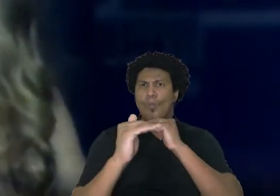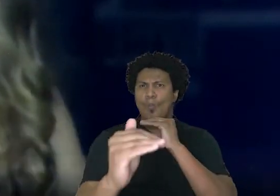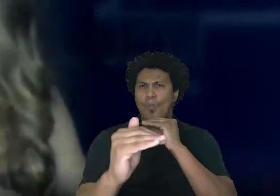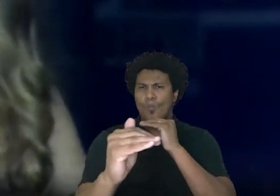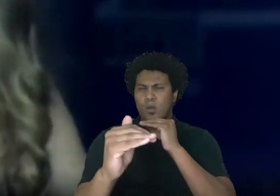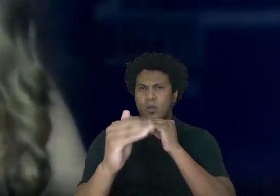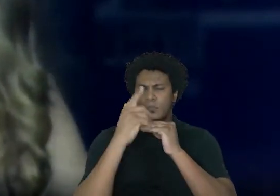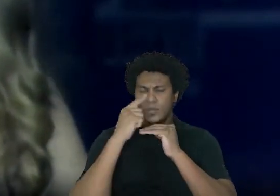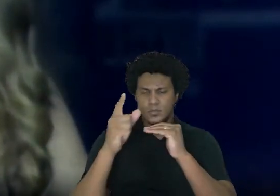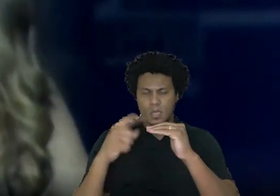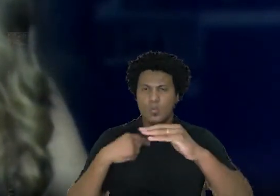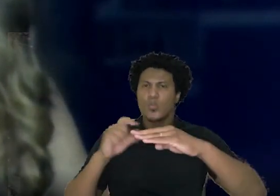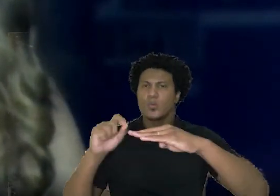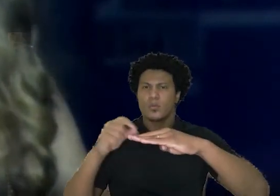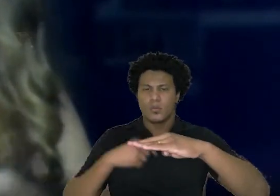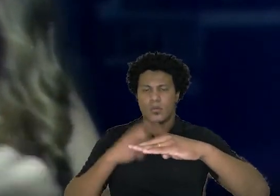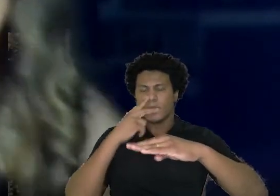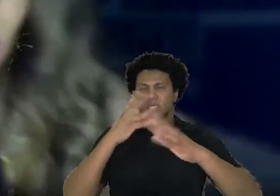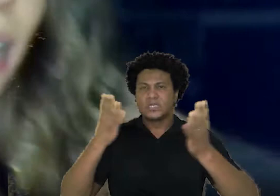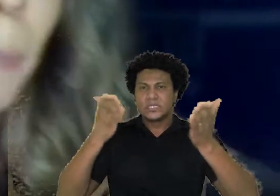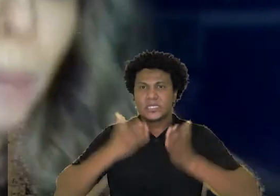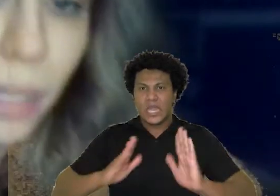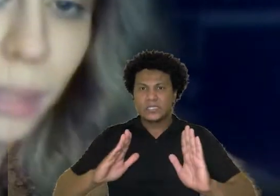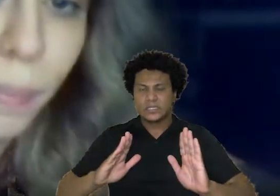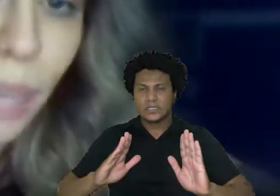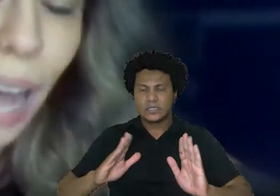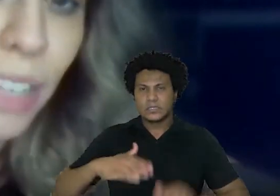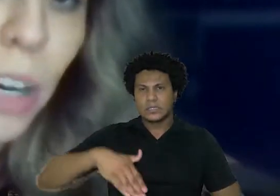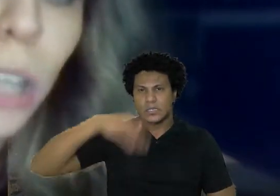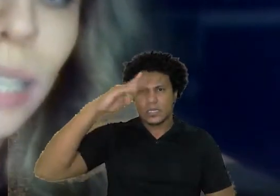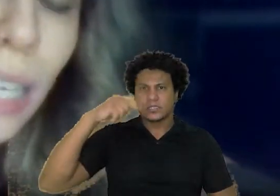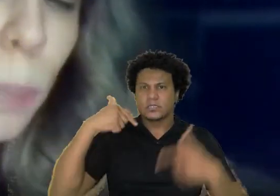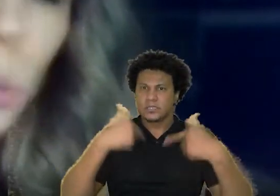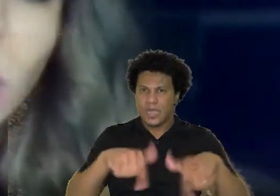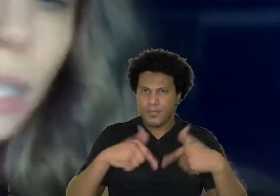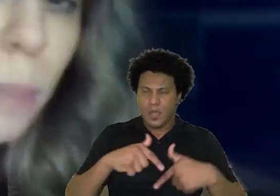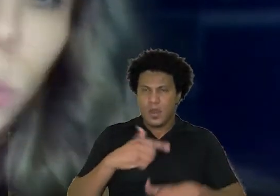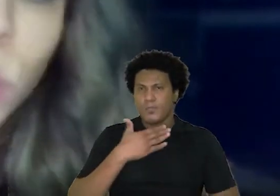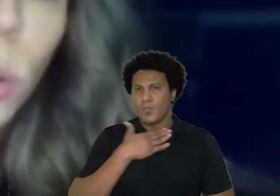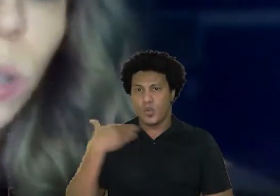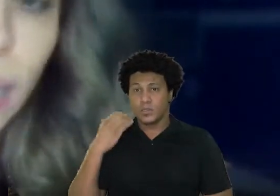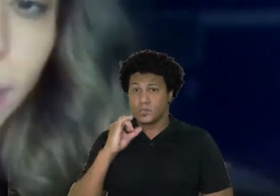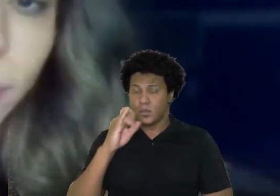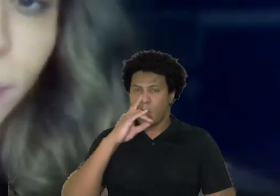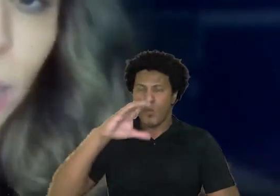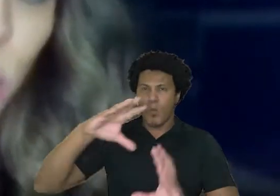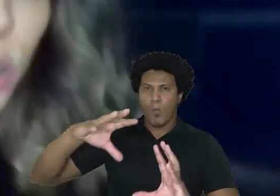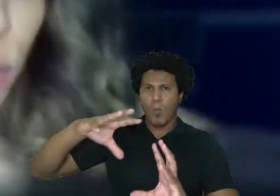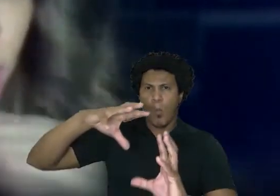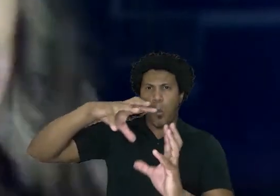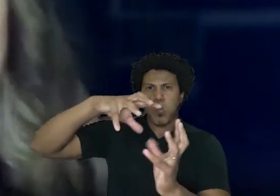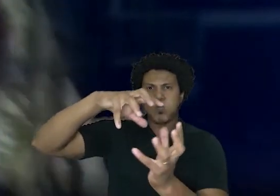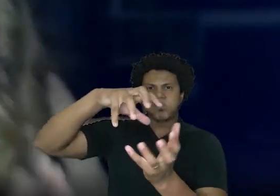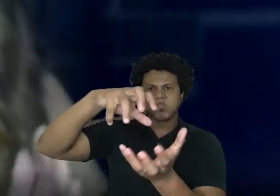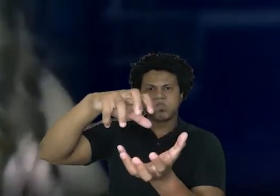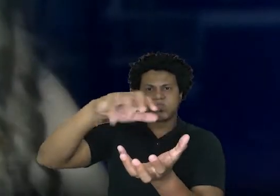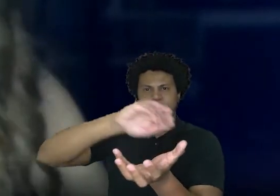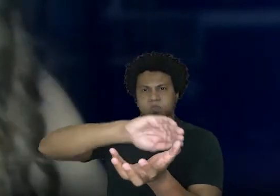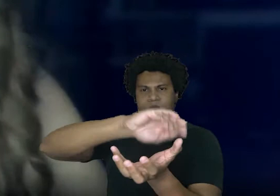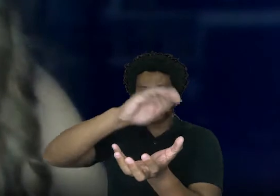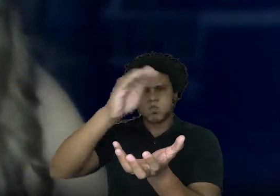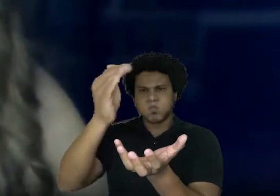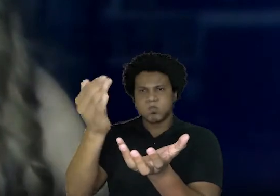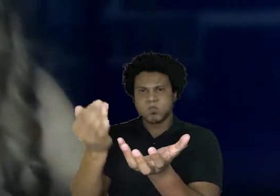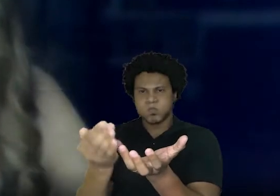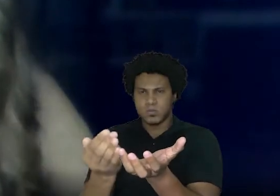quem estejamos em constante queda? Quando a Terra é plana, a vida é coordenada por uma linha muito concreta, onde você nasce,